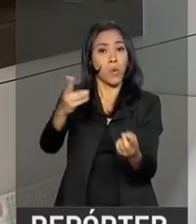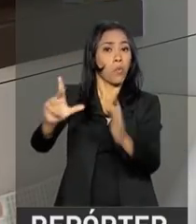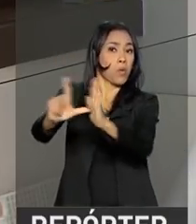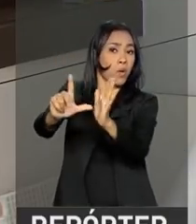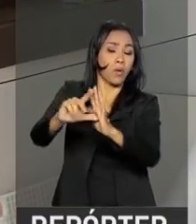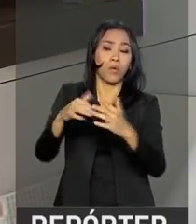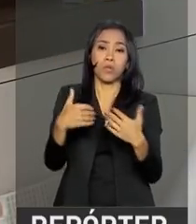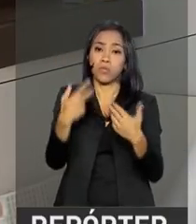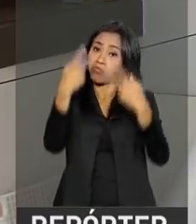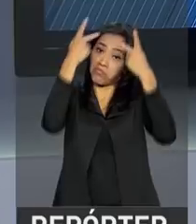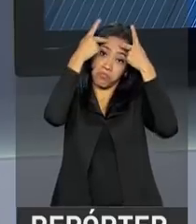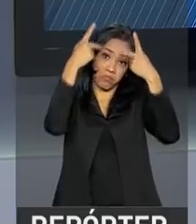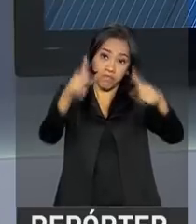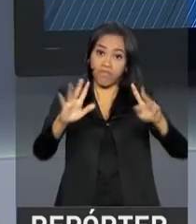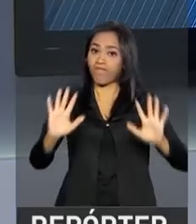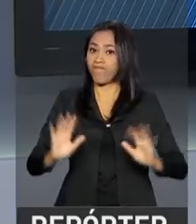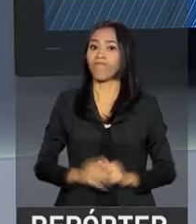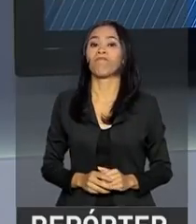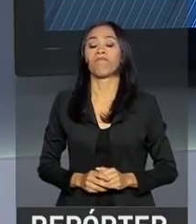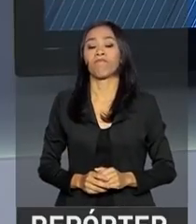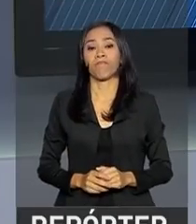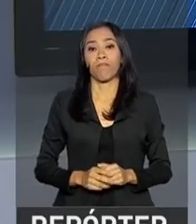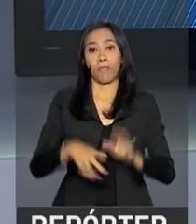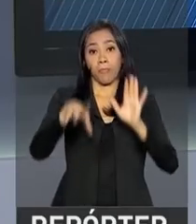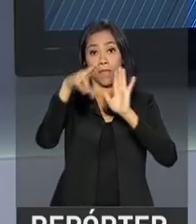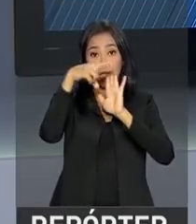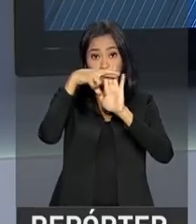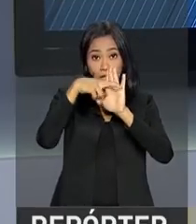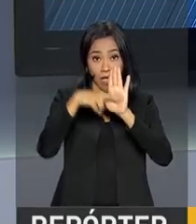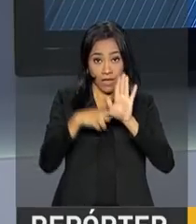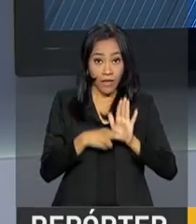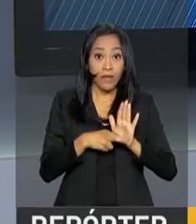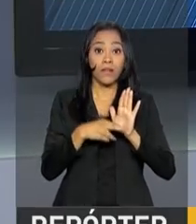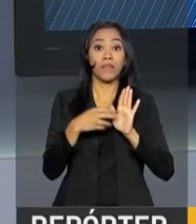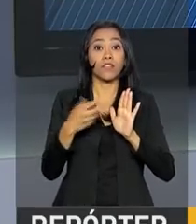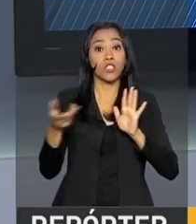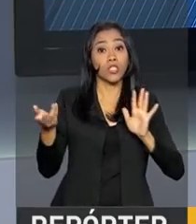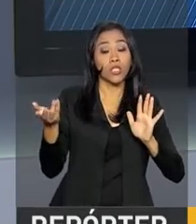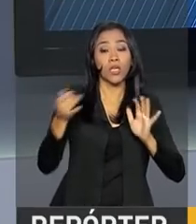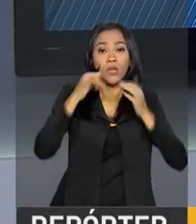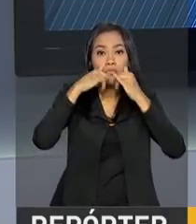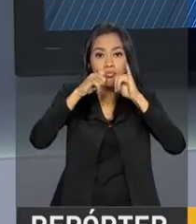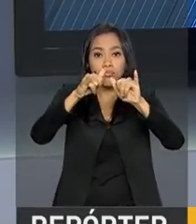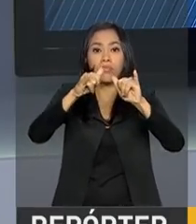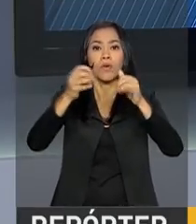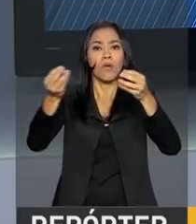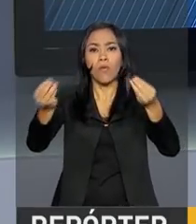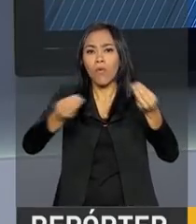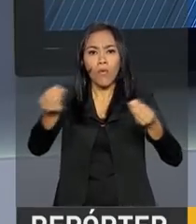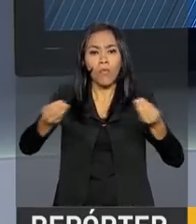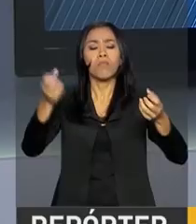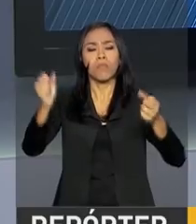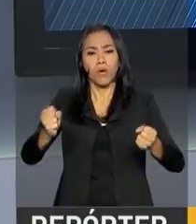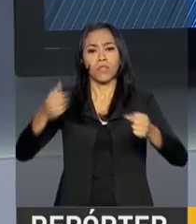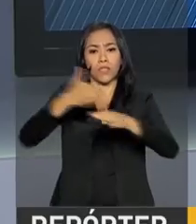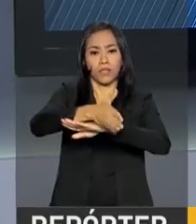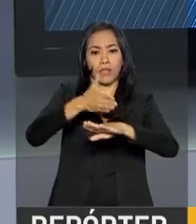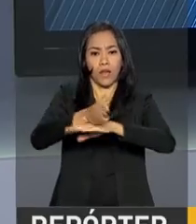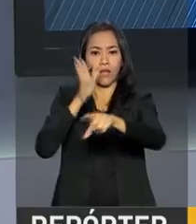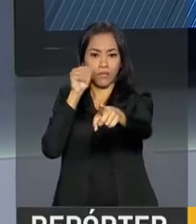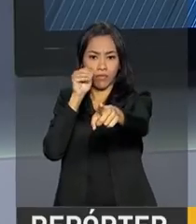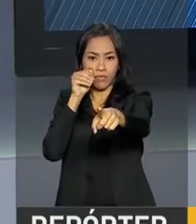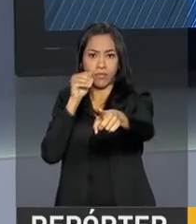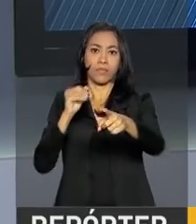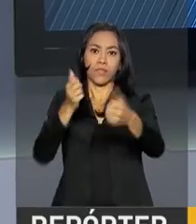a seu critério as regras de geração e compartilhamento de energia podem ser encontradas no site da agência nacional